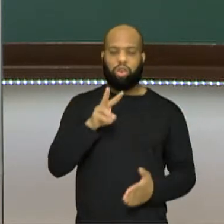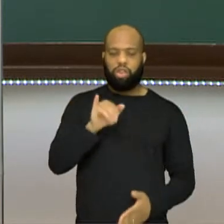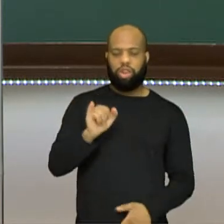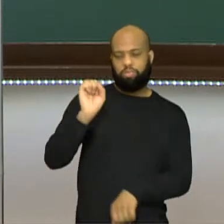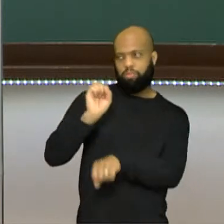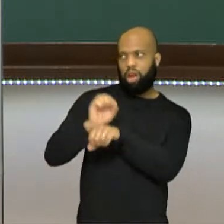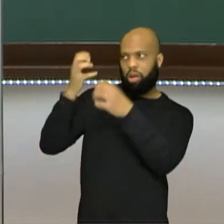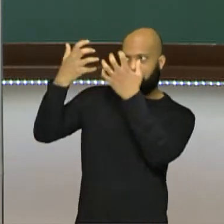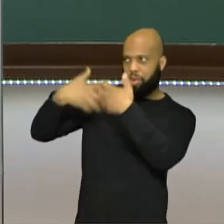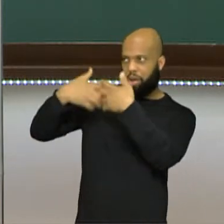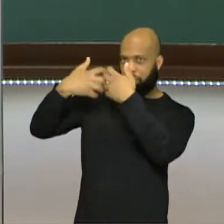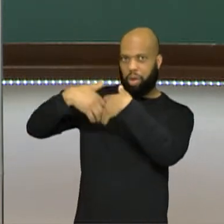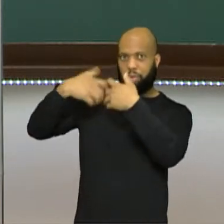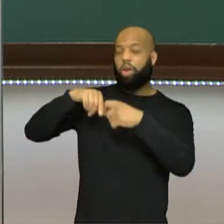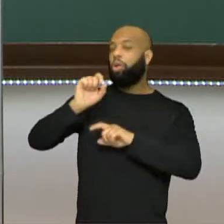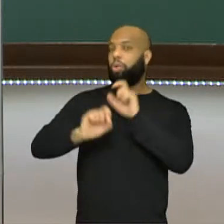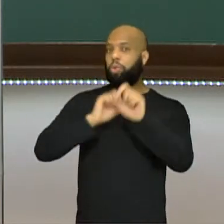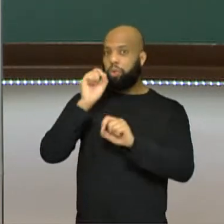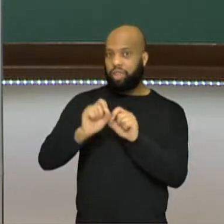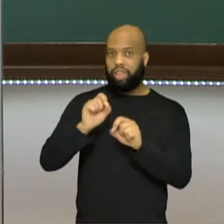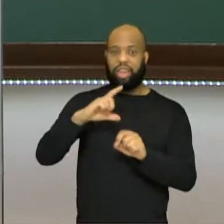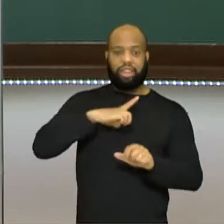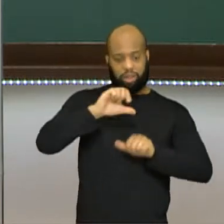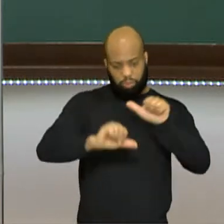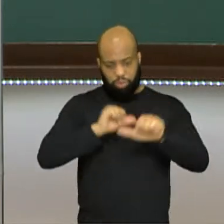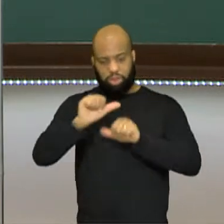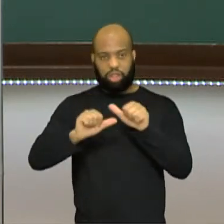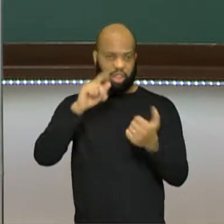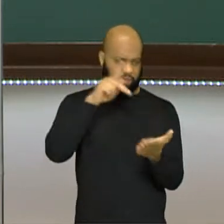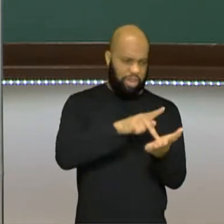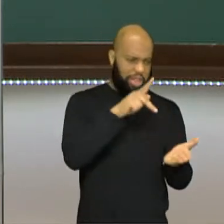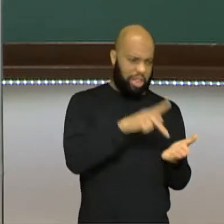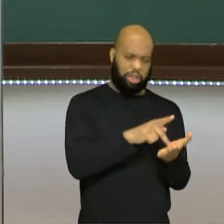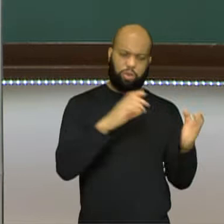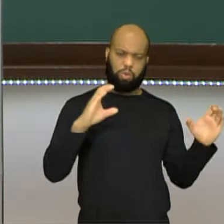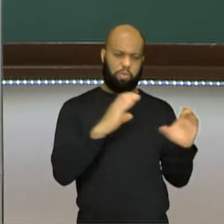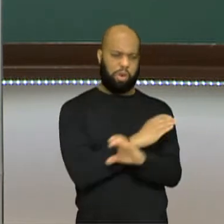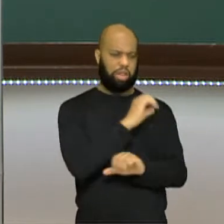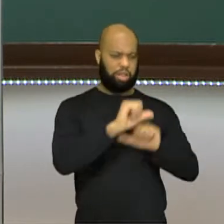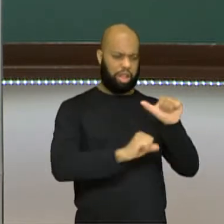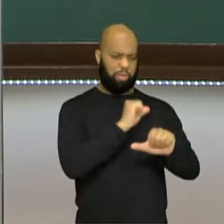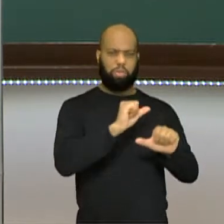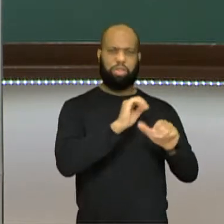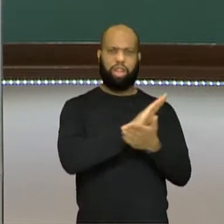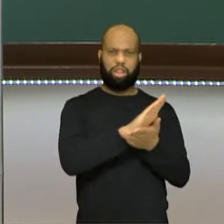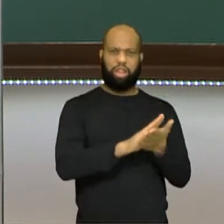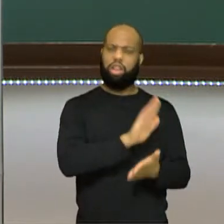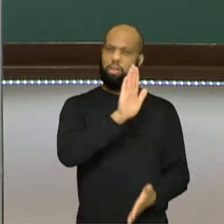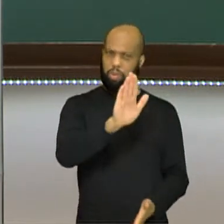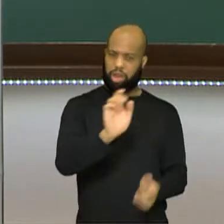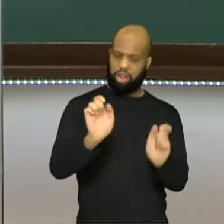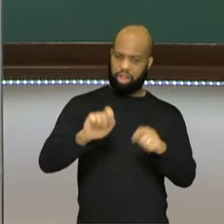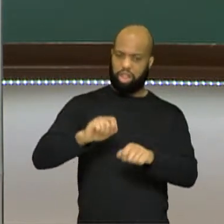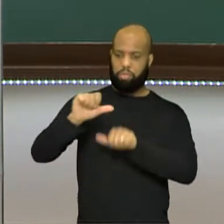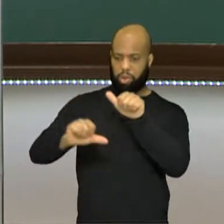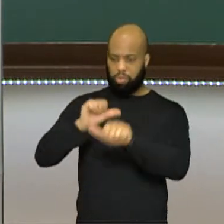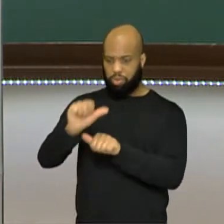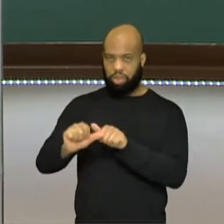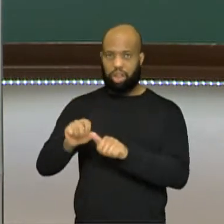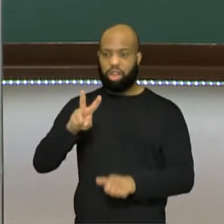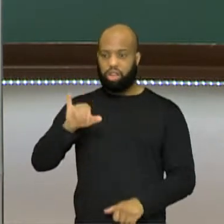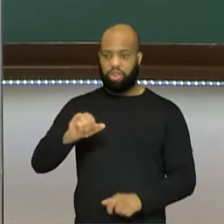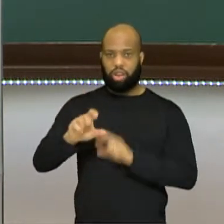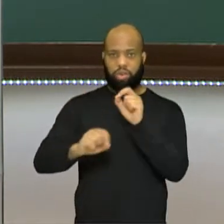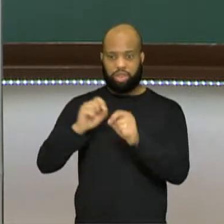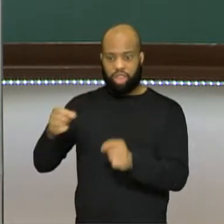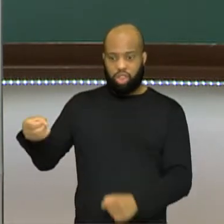pensar que essas desconstruções, ou seja, aquela verdade que a gente tinha, que ela se desconstrói e vai construindo uma nova verdade,